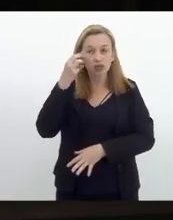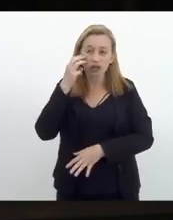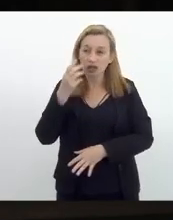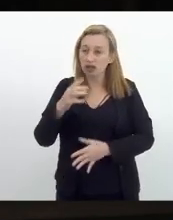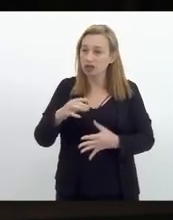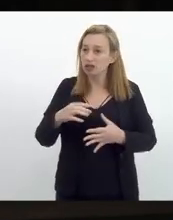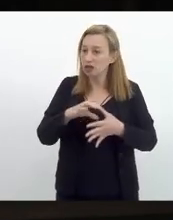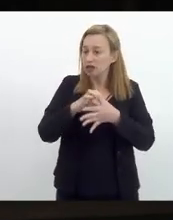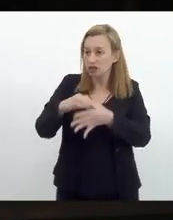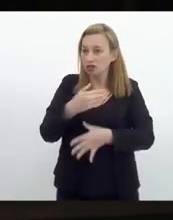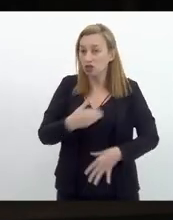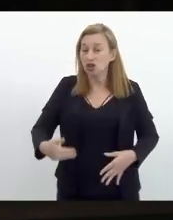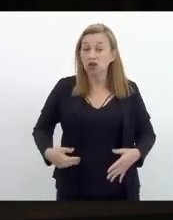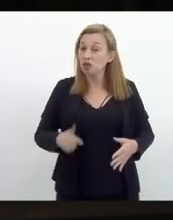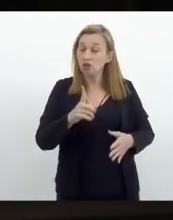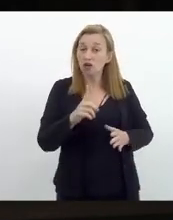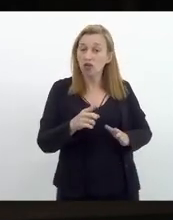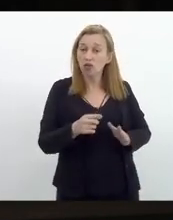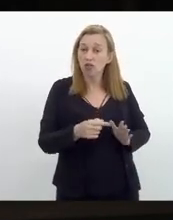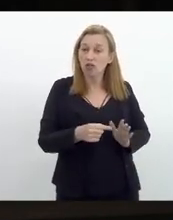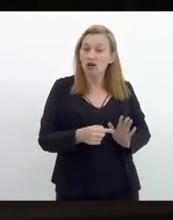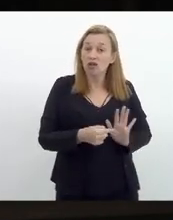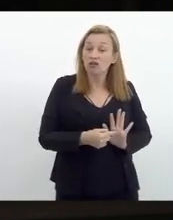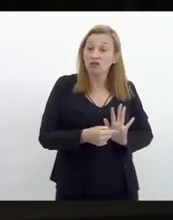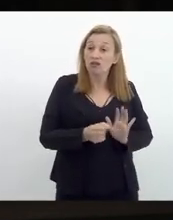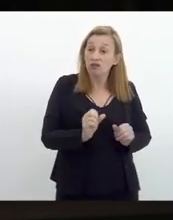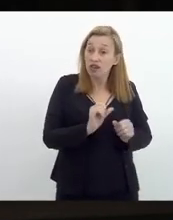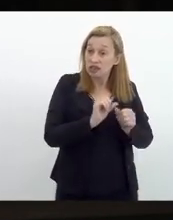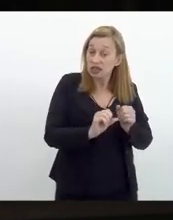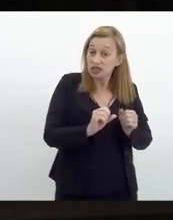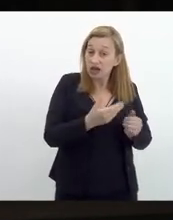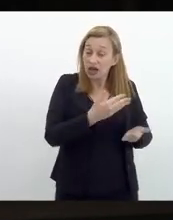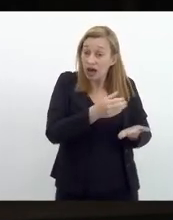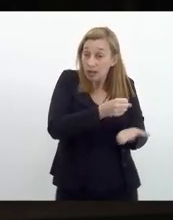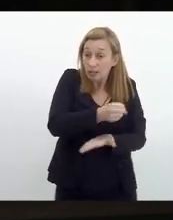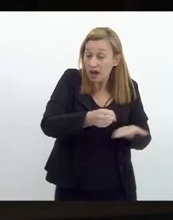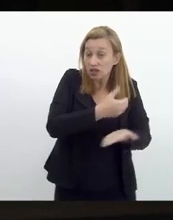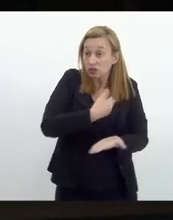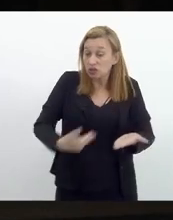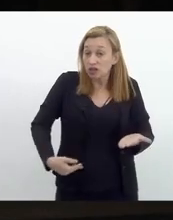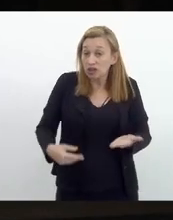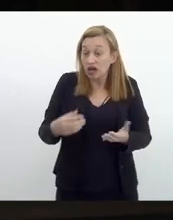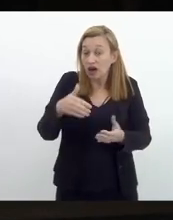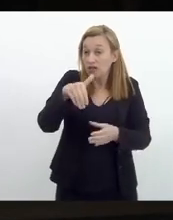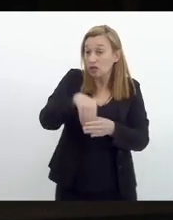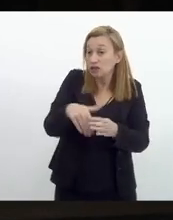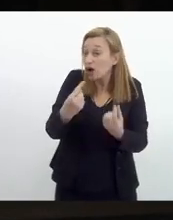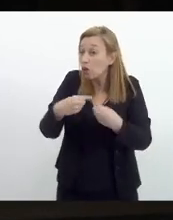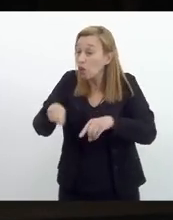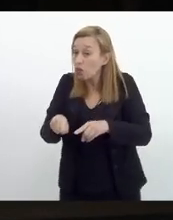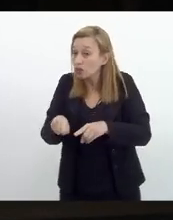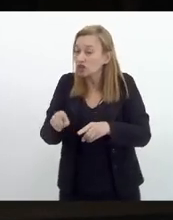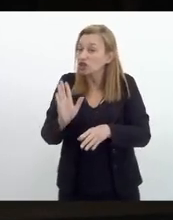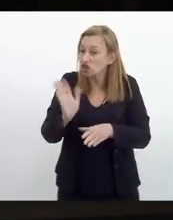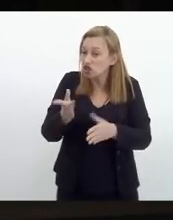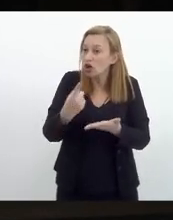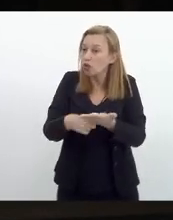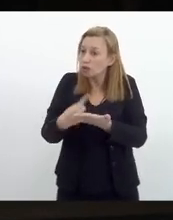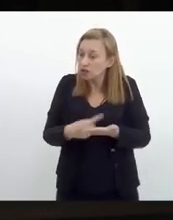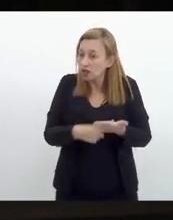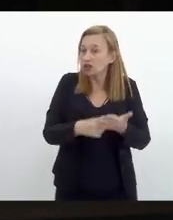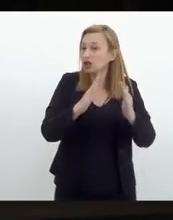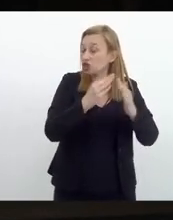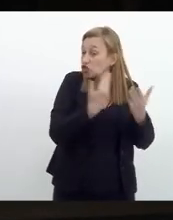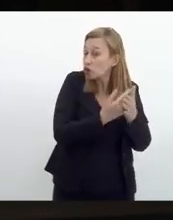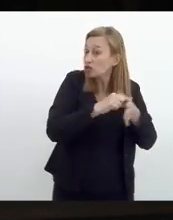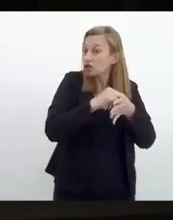governo não vou expor a base do governo a votar contra uma matéria que nós acordamos no colégio de líderes se é para expor